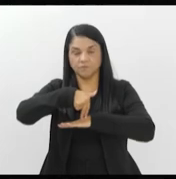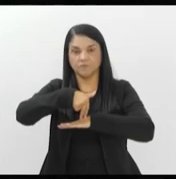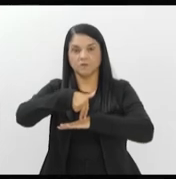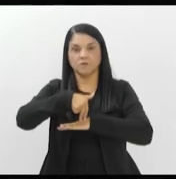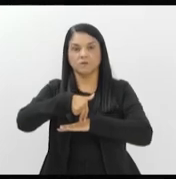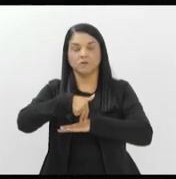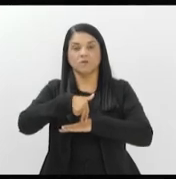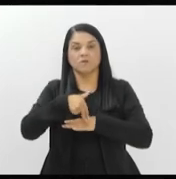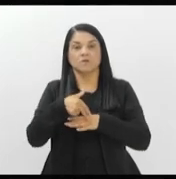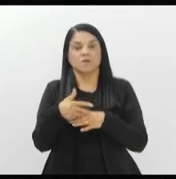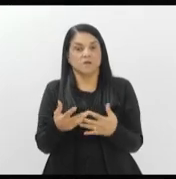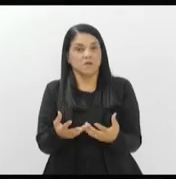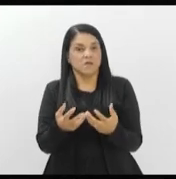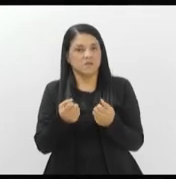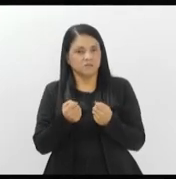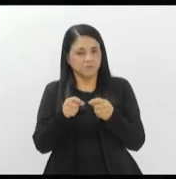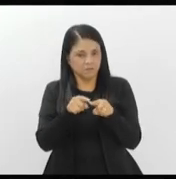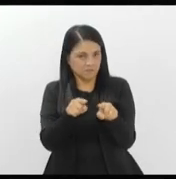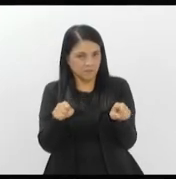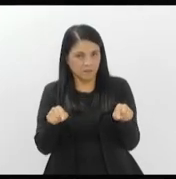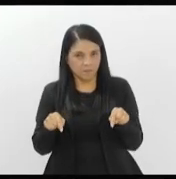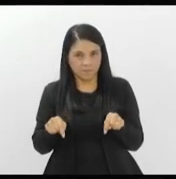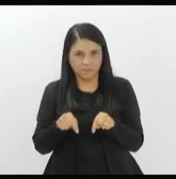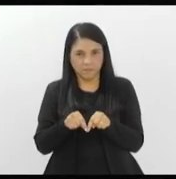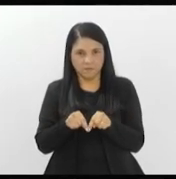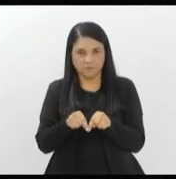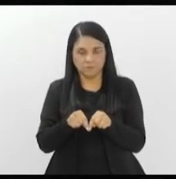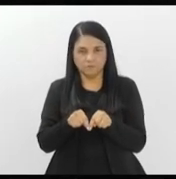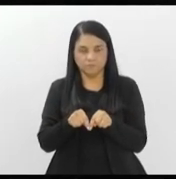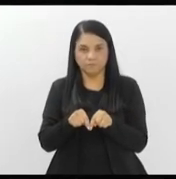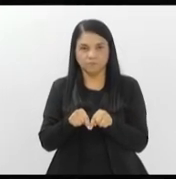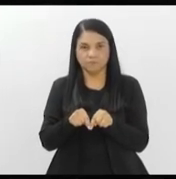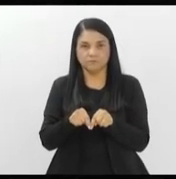recebemos já há algum tempo no nosso gabinete